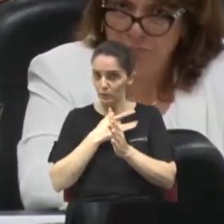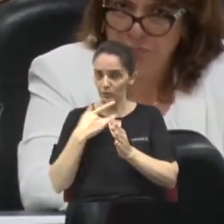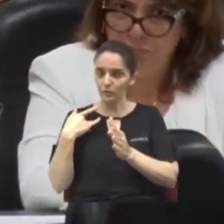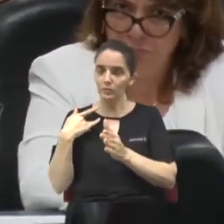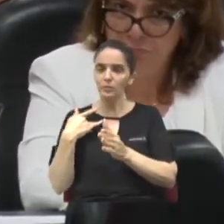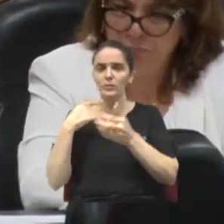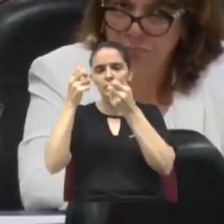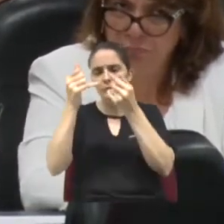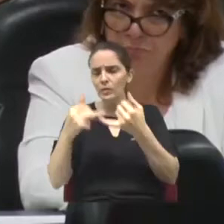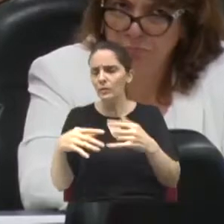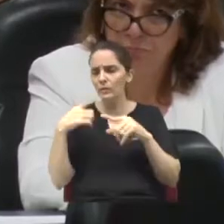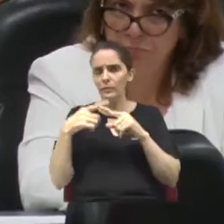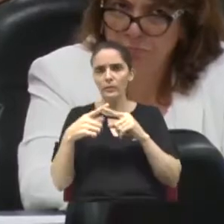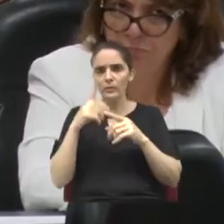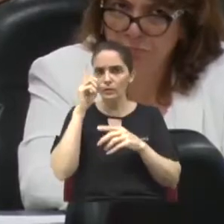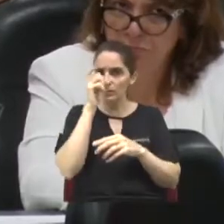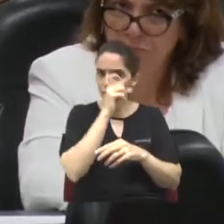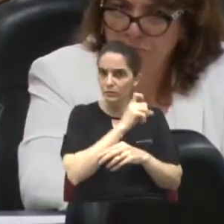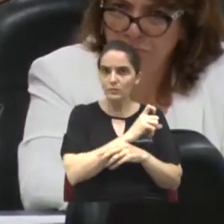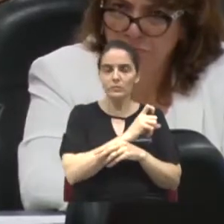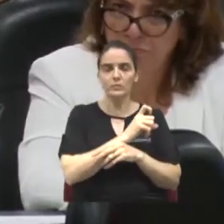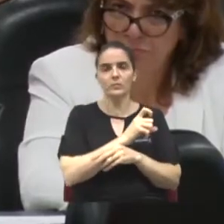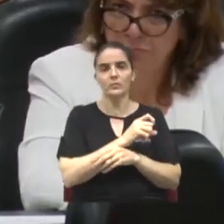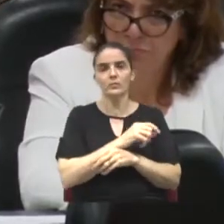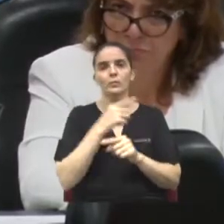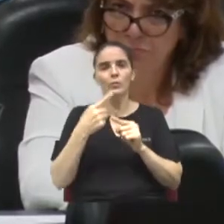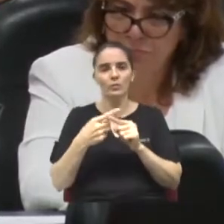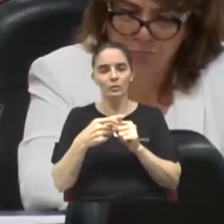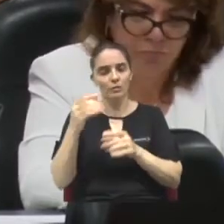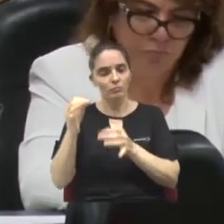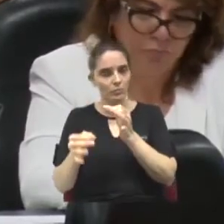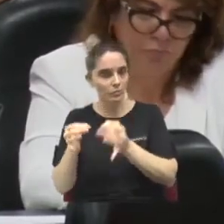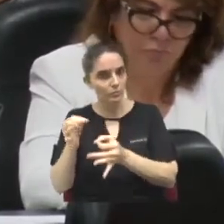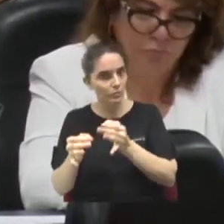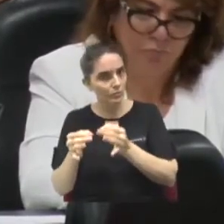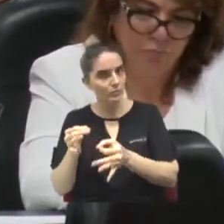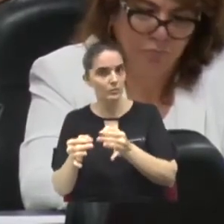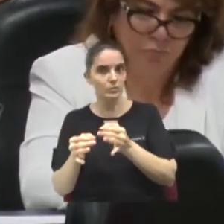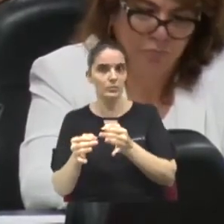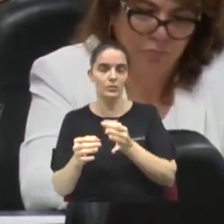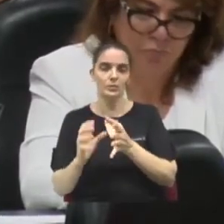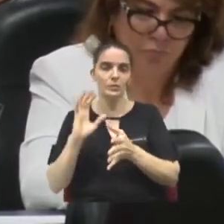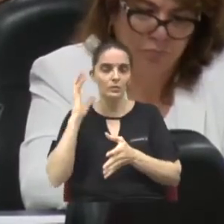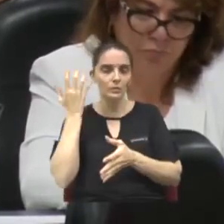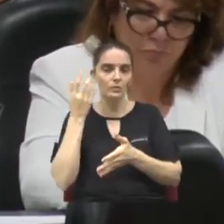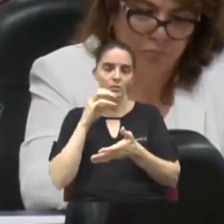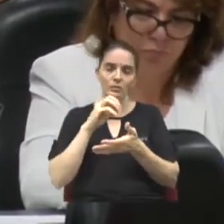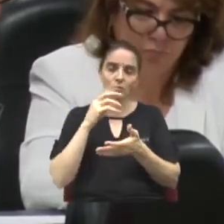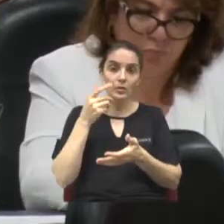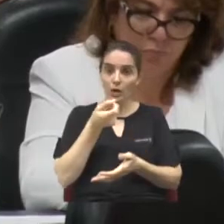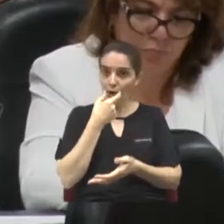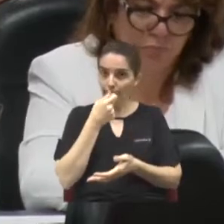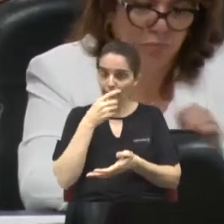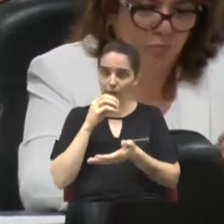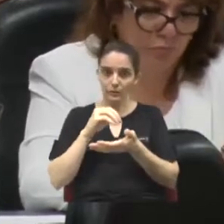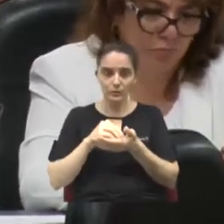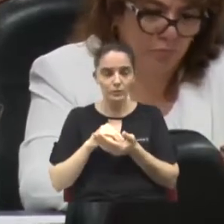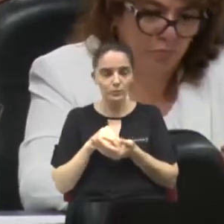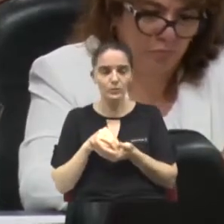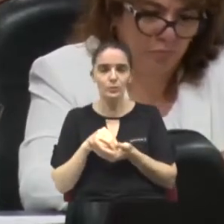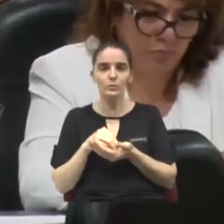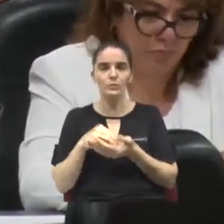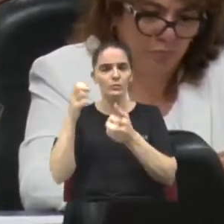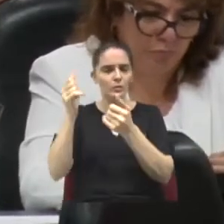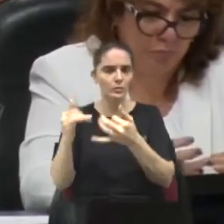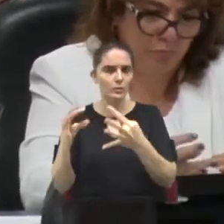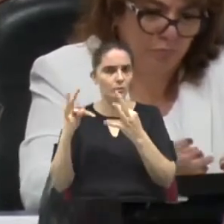toda a dificuldade por meio da judicialização que ocasionou a falta do medicamento,